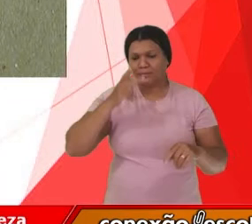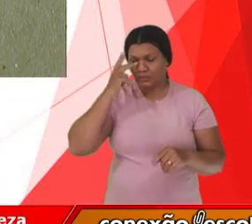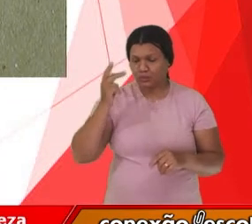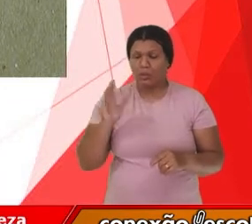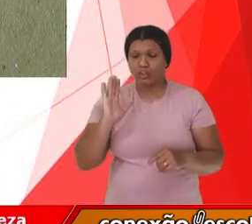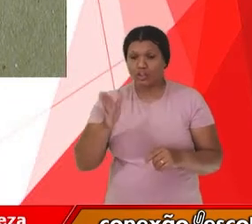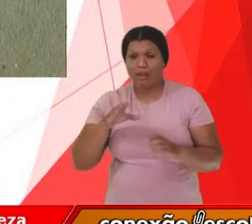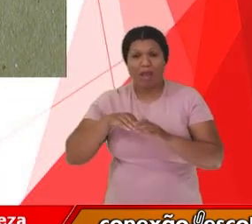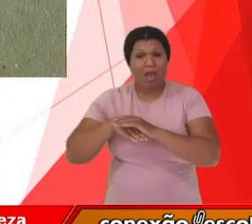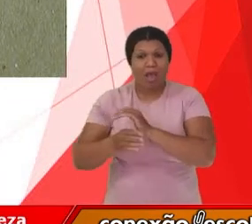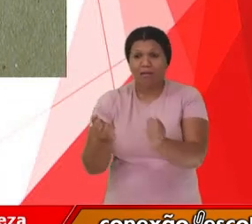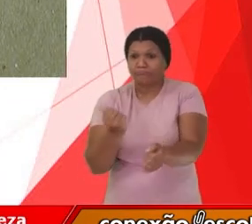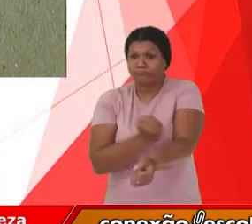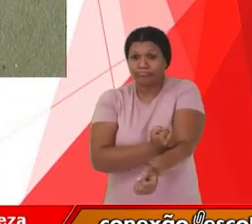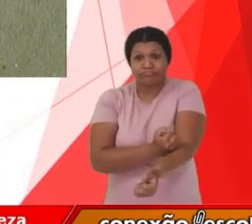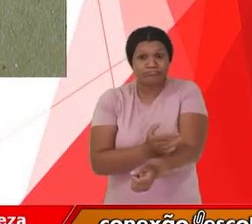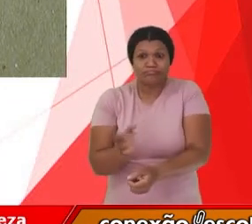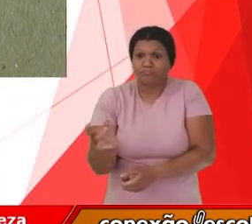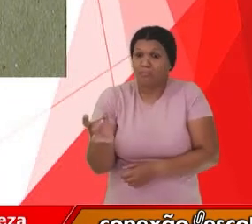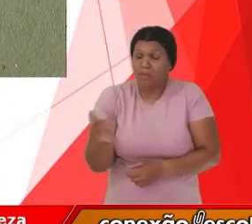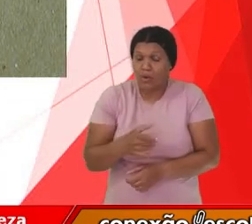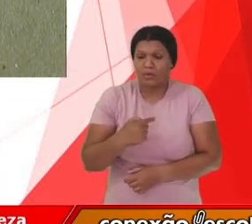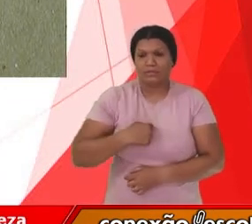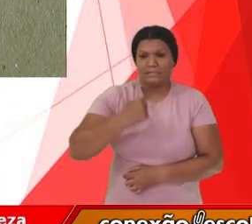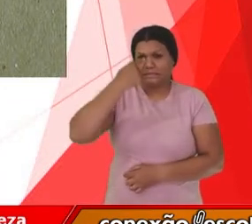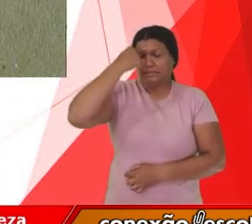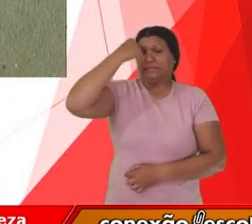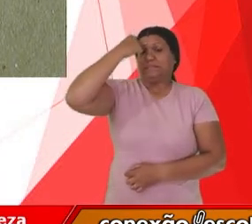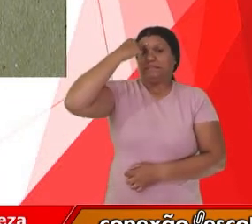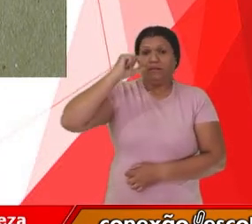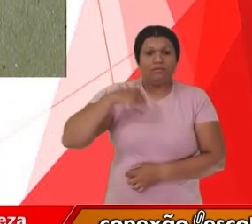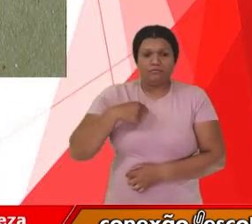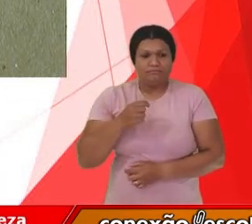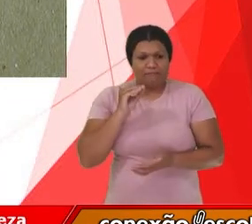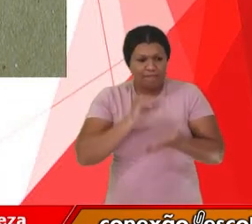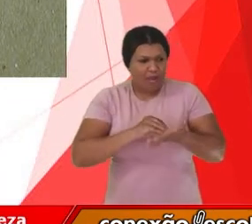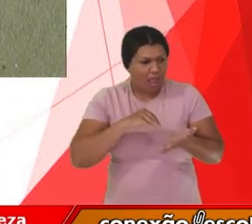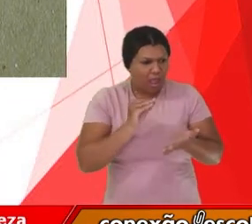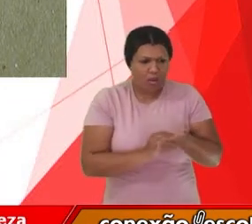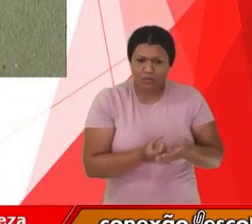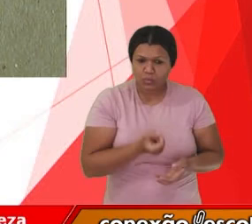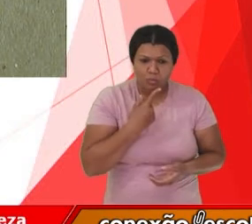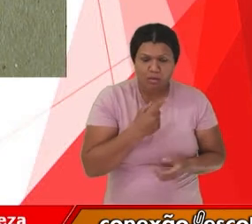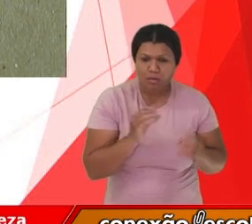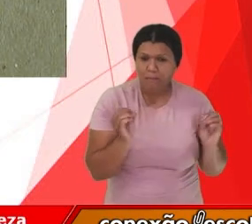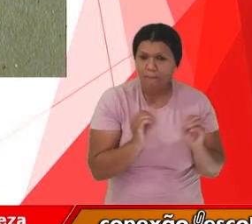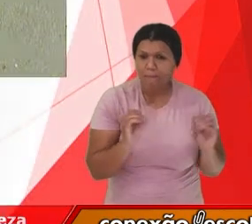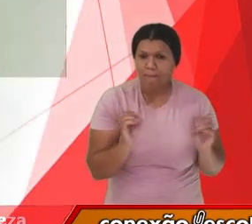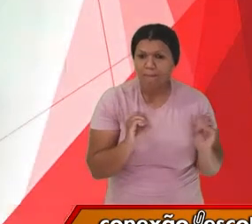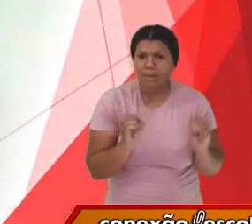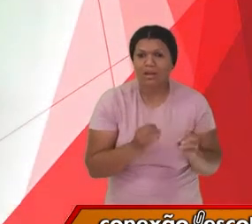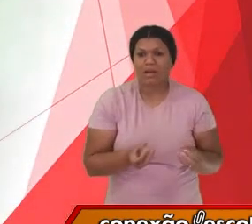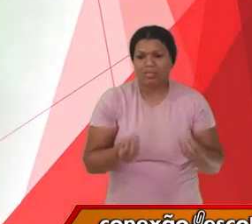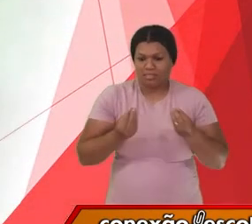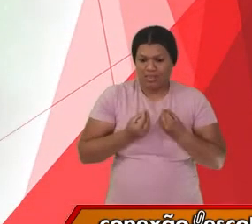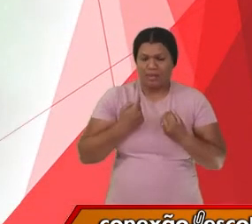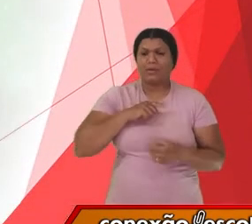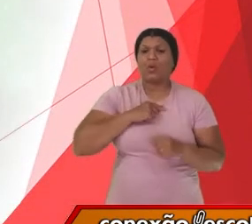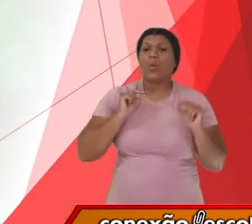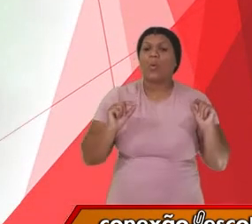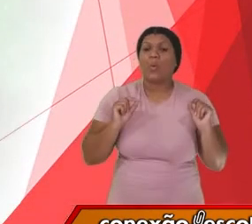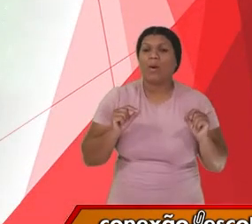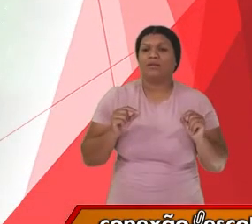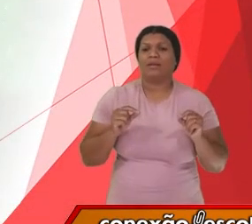nós chamamos de abstinência. E a abstinência está relacionada a sintomas físicos, como dor de cabeça,